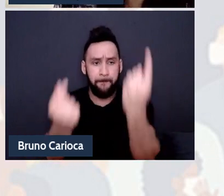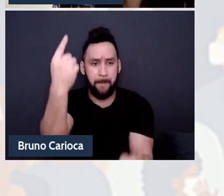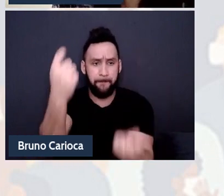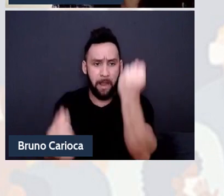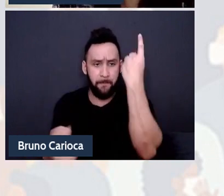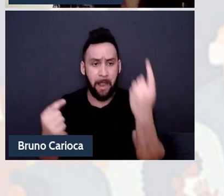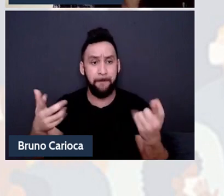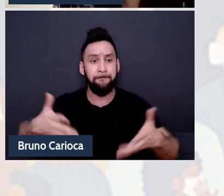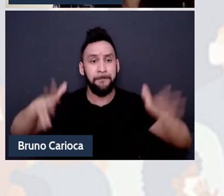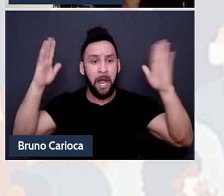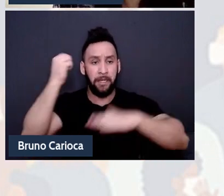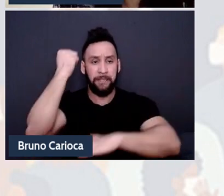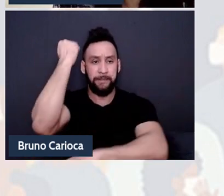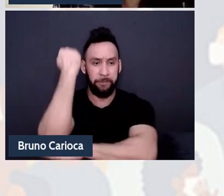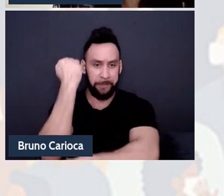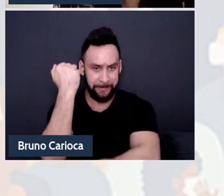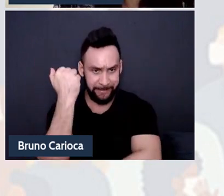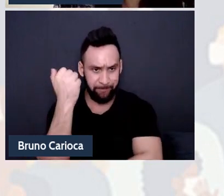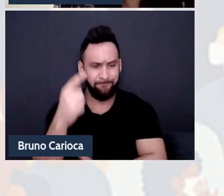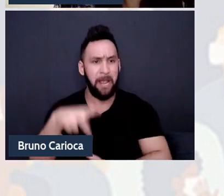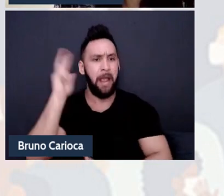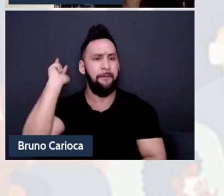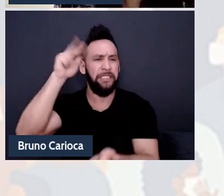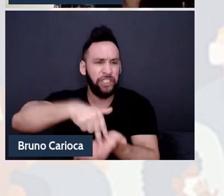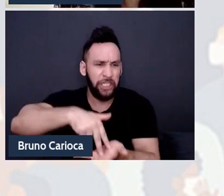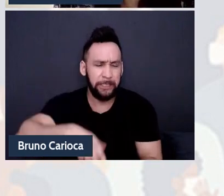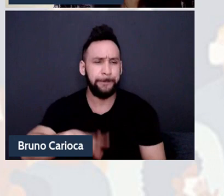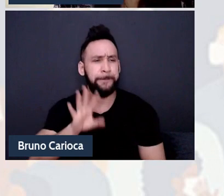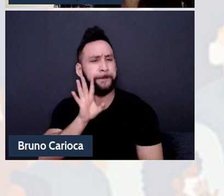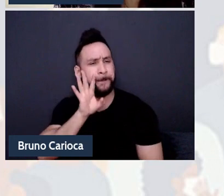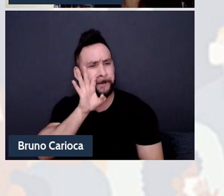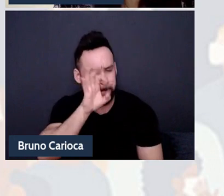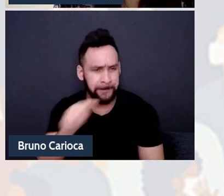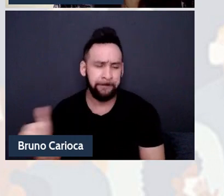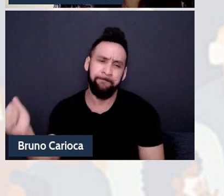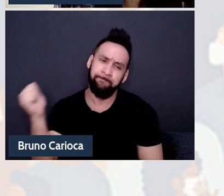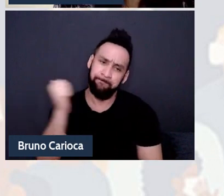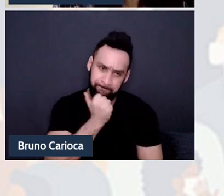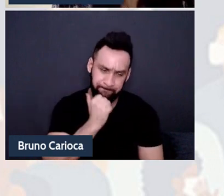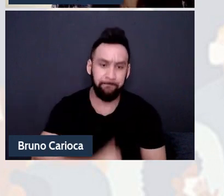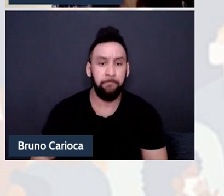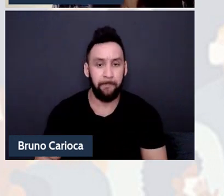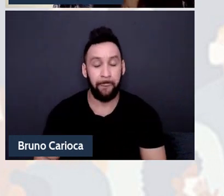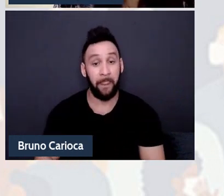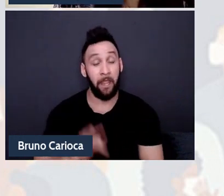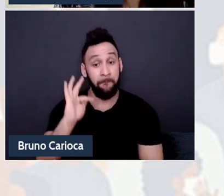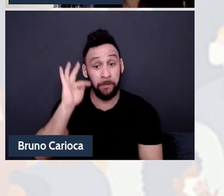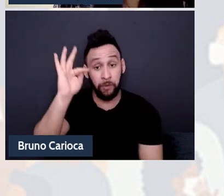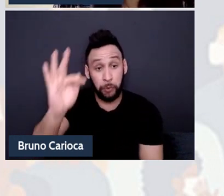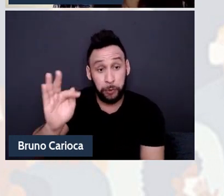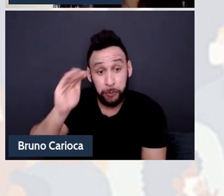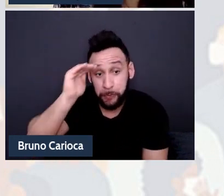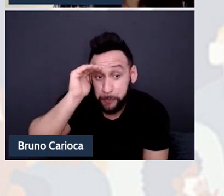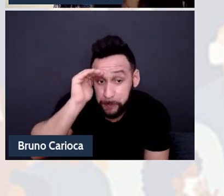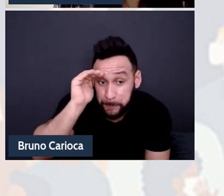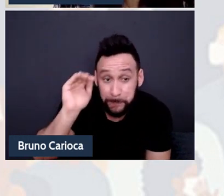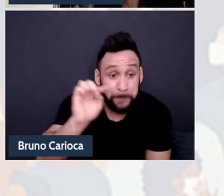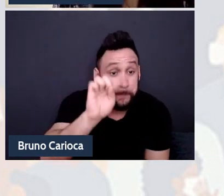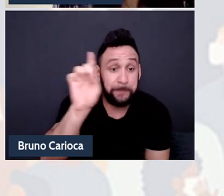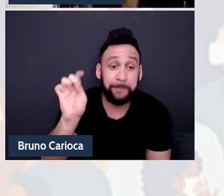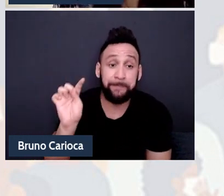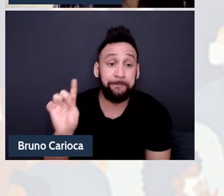podemos levar para casa também, né, em que medida o futuro que se avizinha favorece ou não essas práticas de